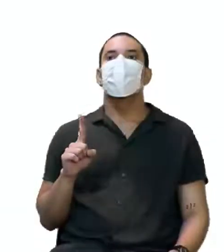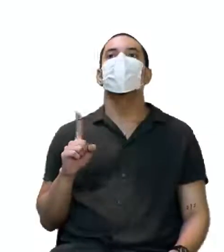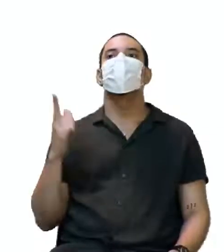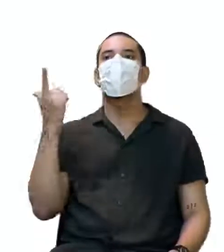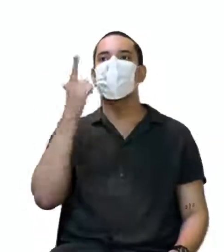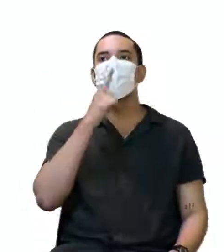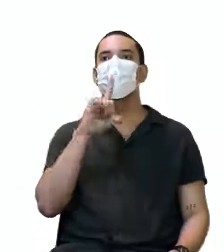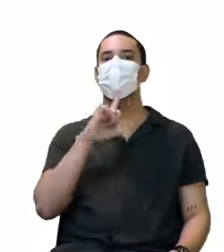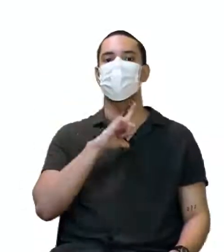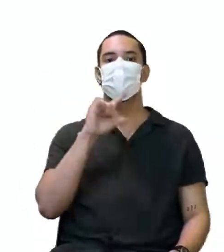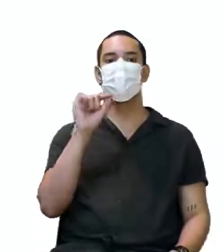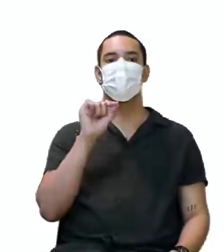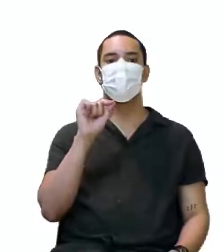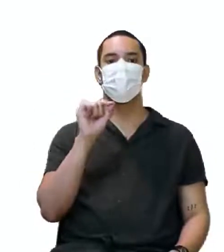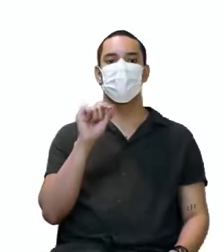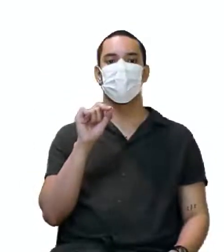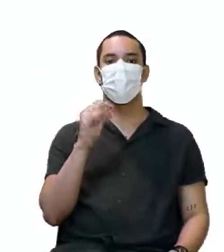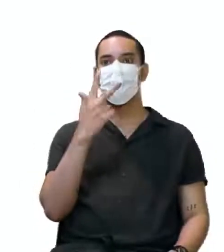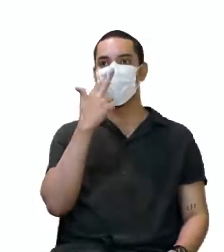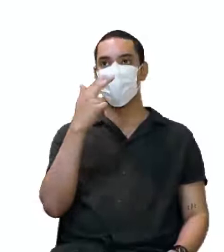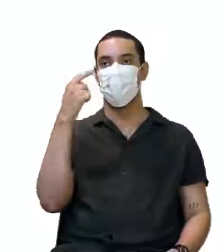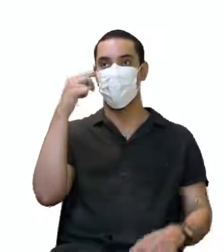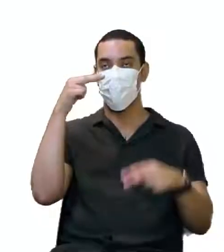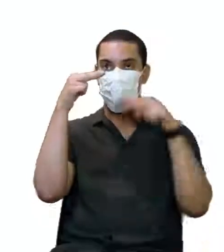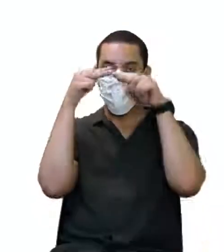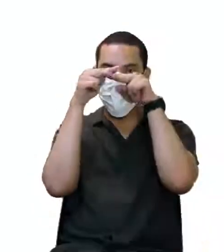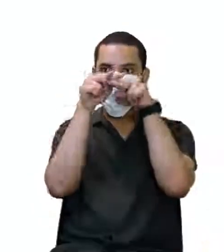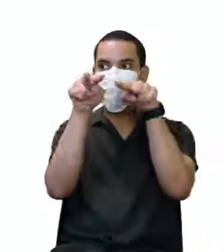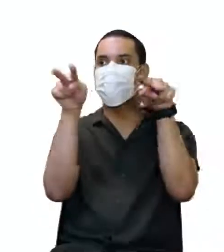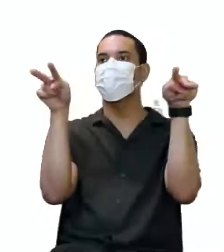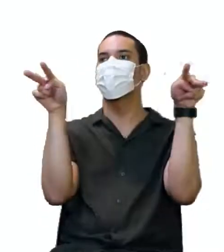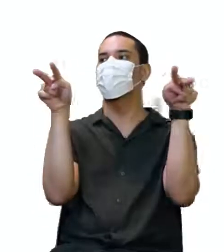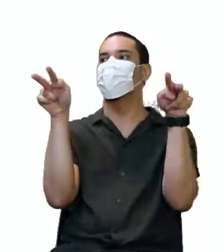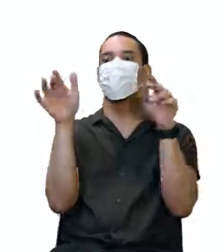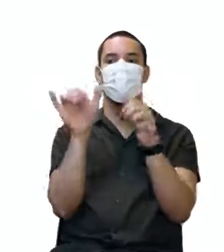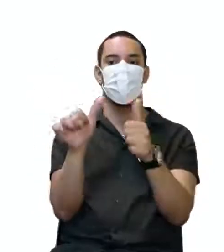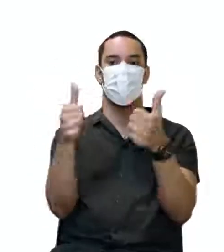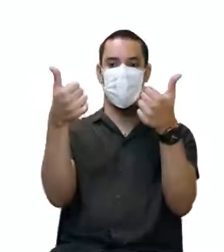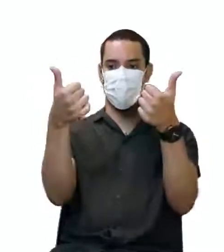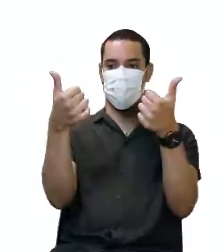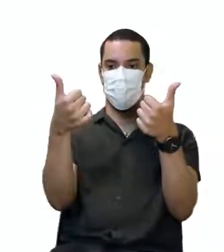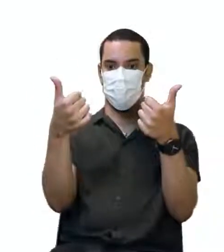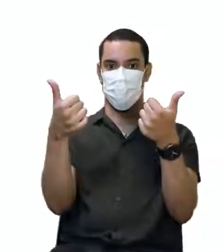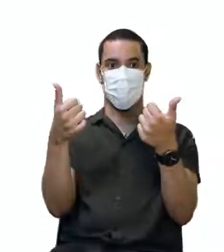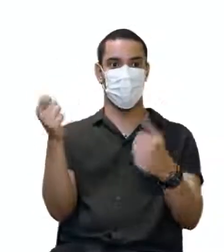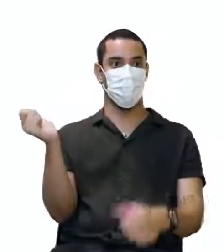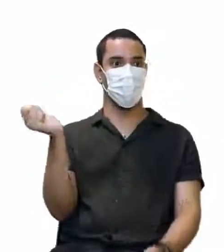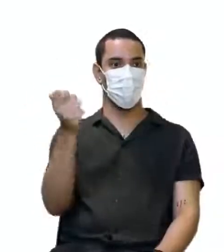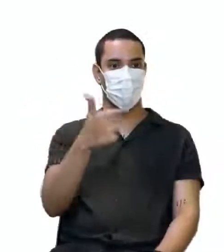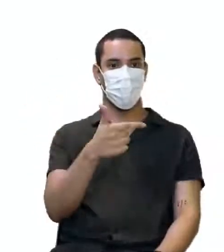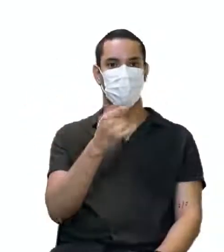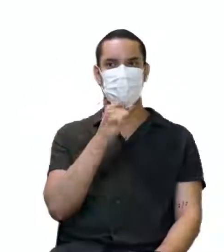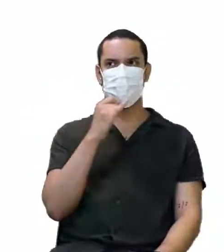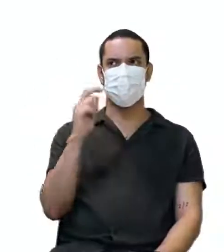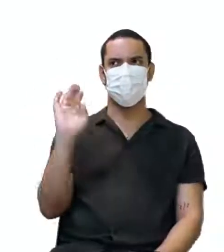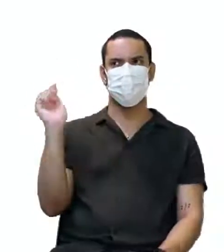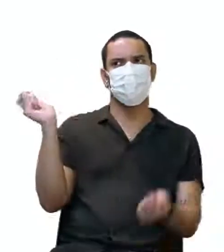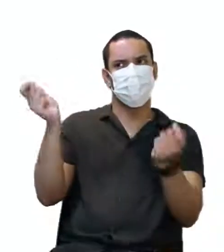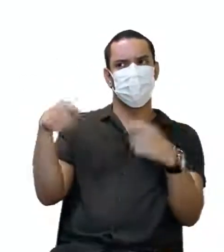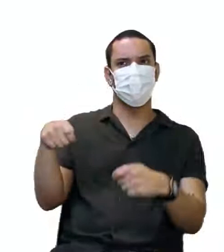ter uma visão melhor daquilo que poderia estar como